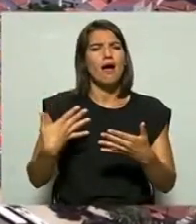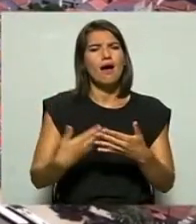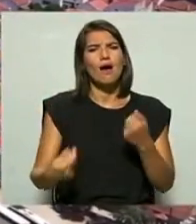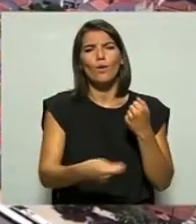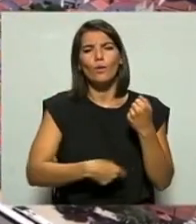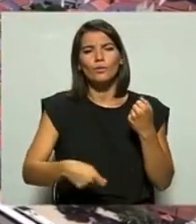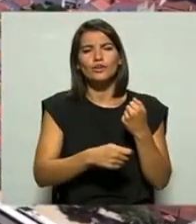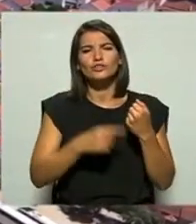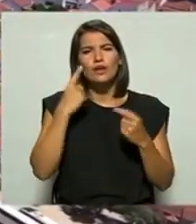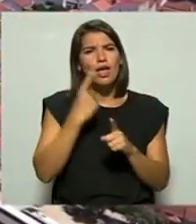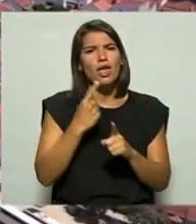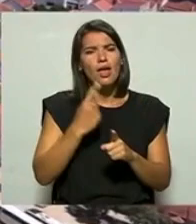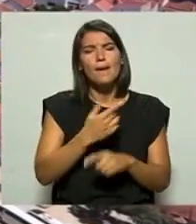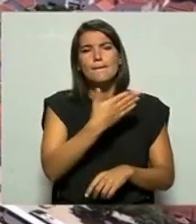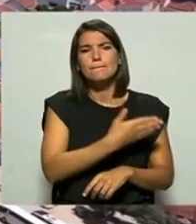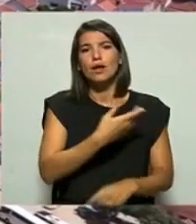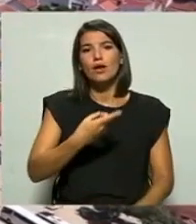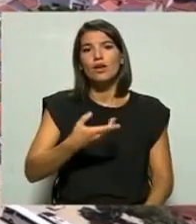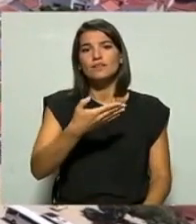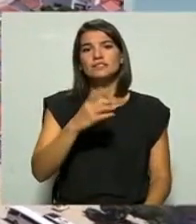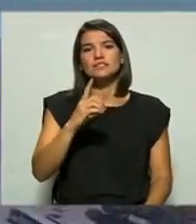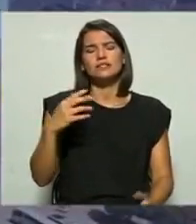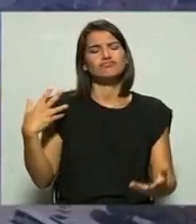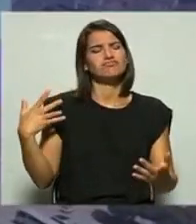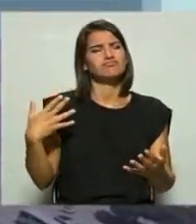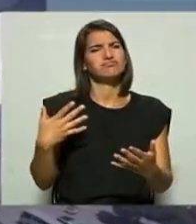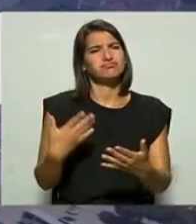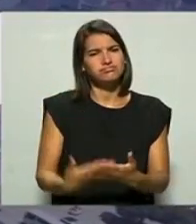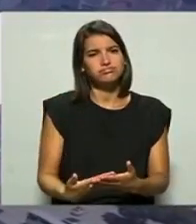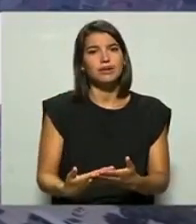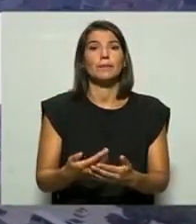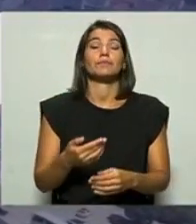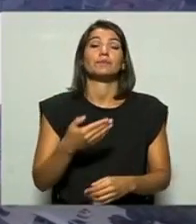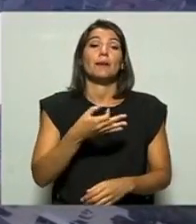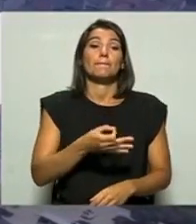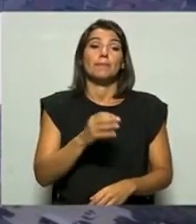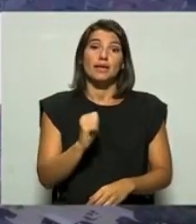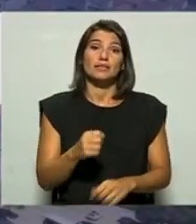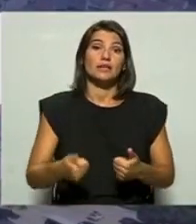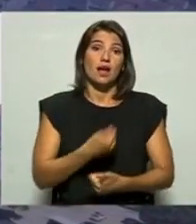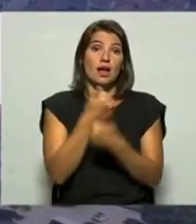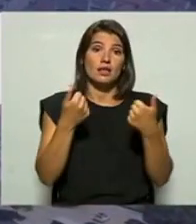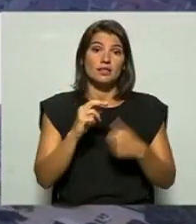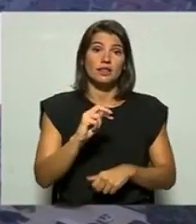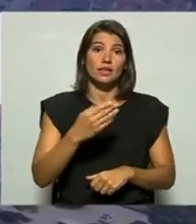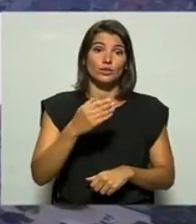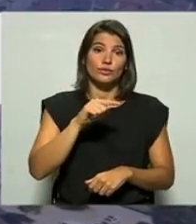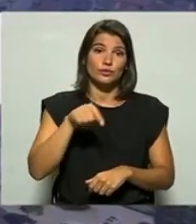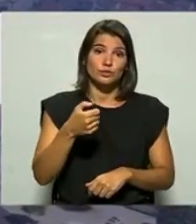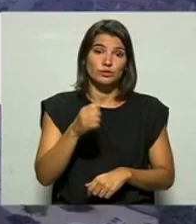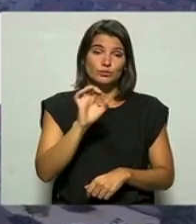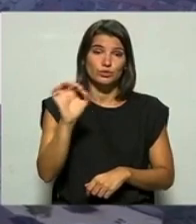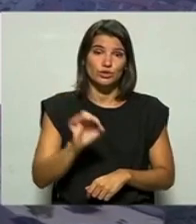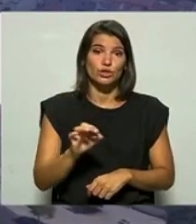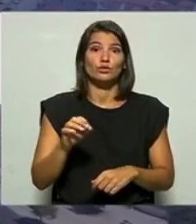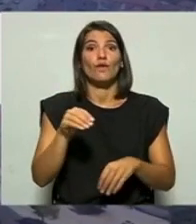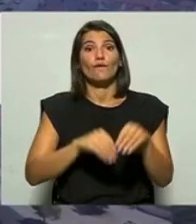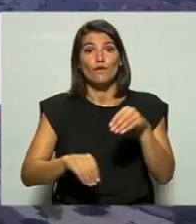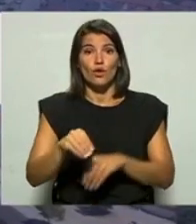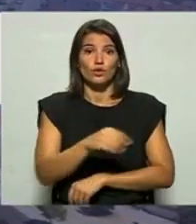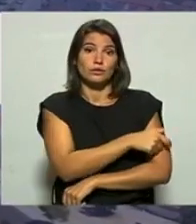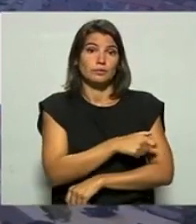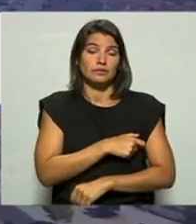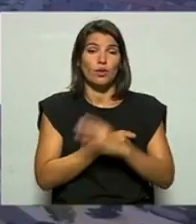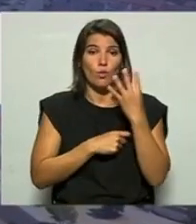de o 976 o PS obteve 31,5 por cento dos votos e quatro vereadores